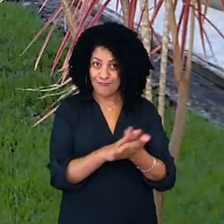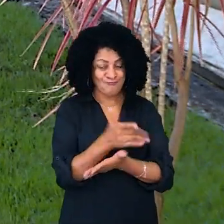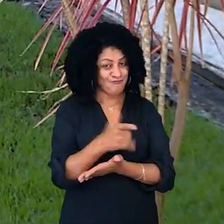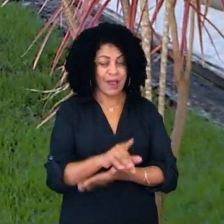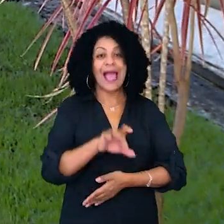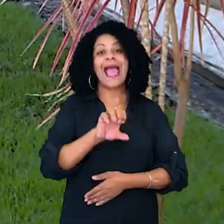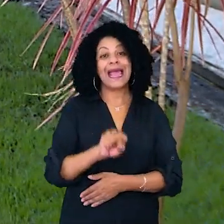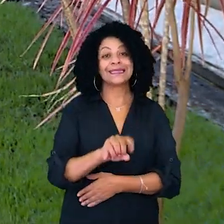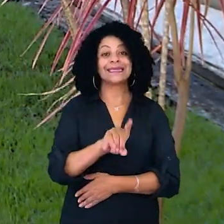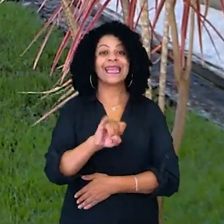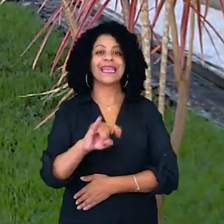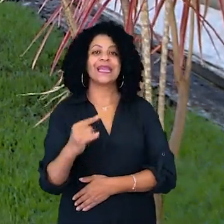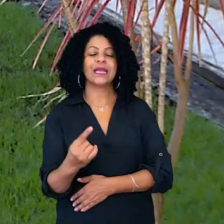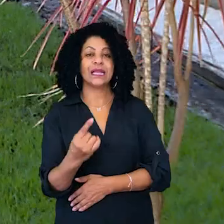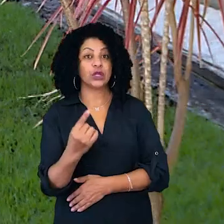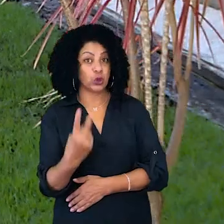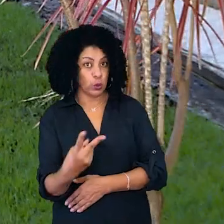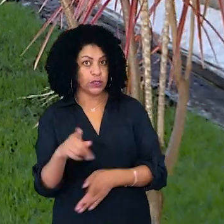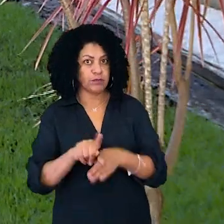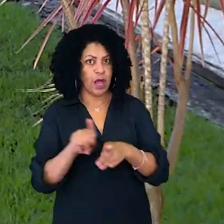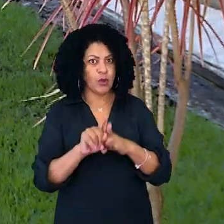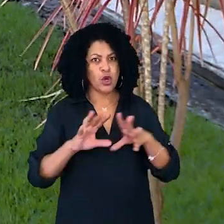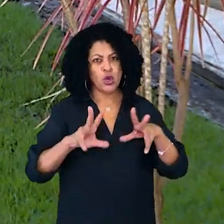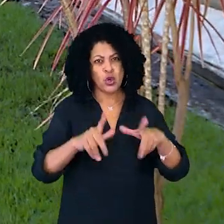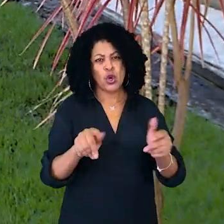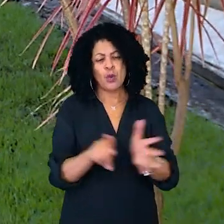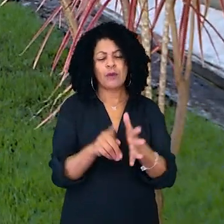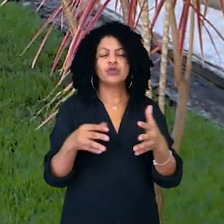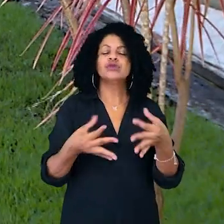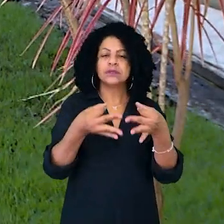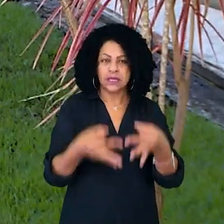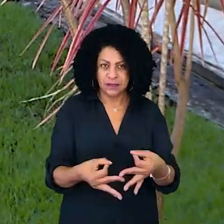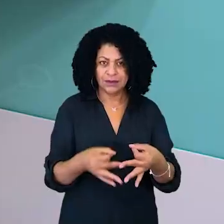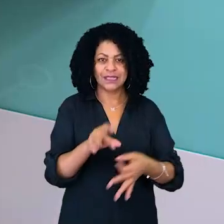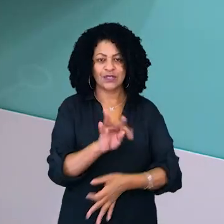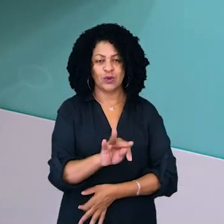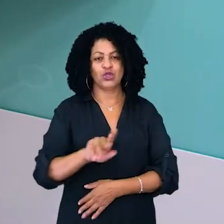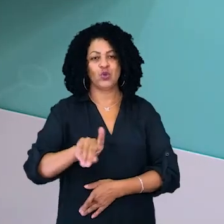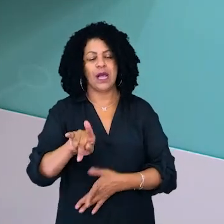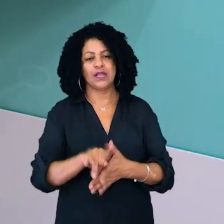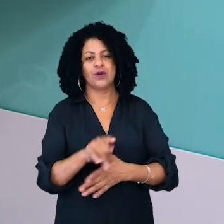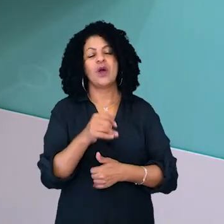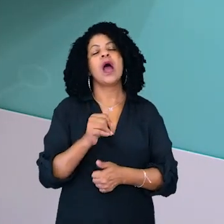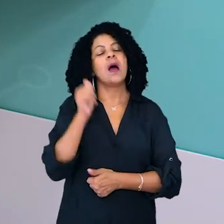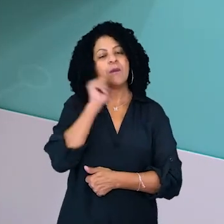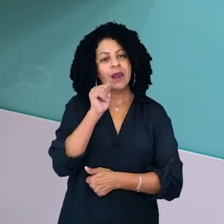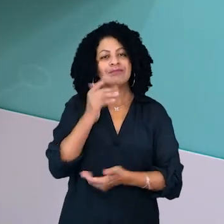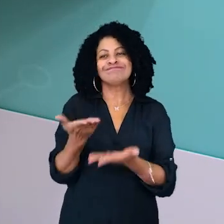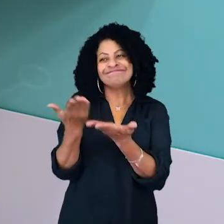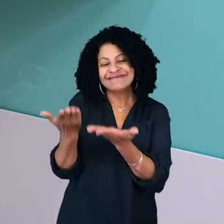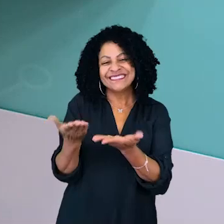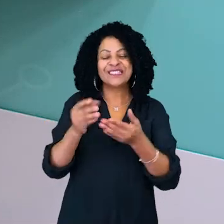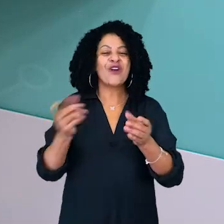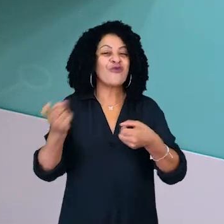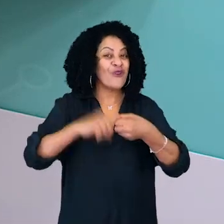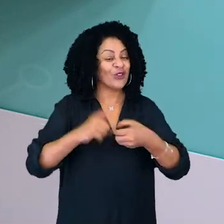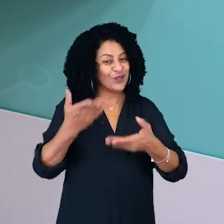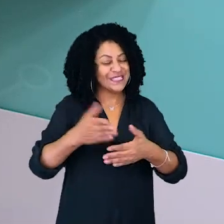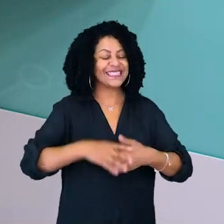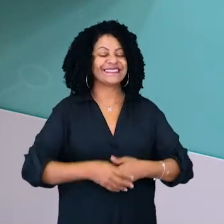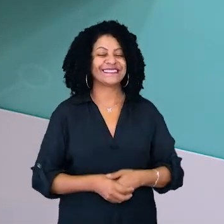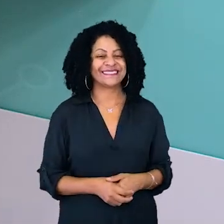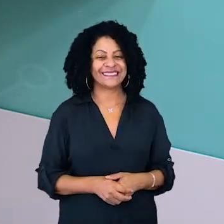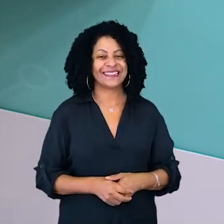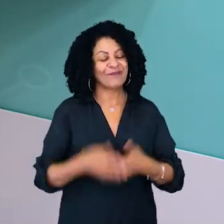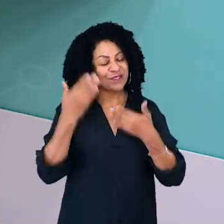decisão da SDI2 foi unânime. O caso transitou em julgado. Luana, Anderson, volto com vocês. Tá